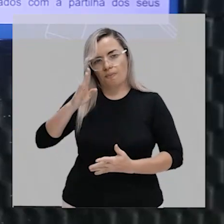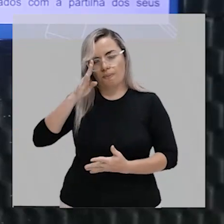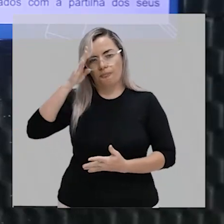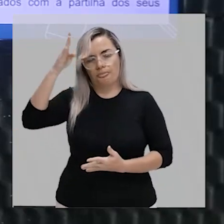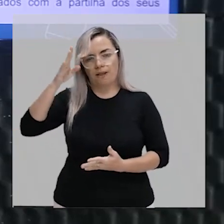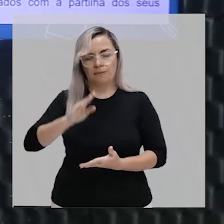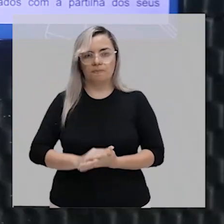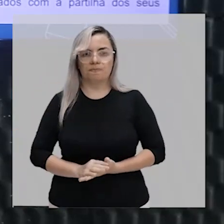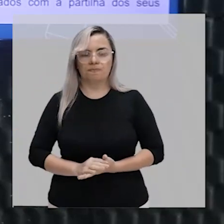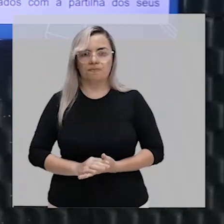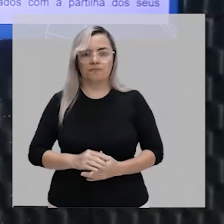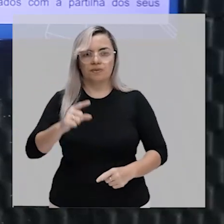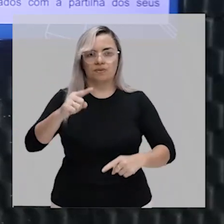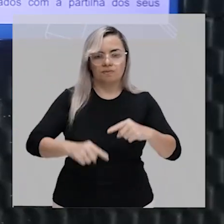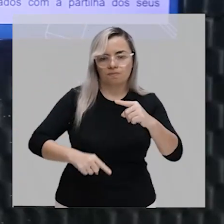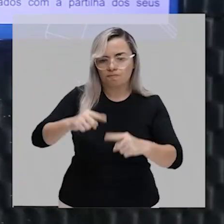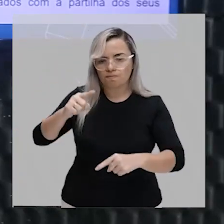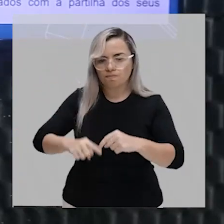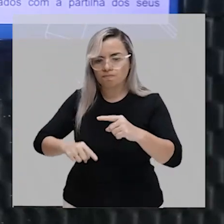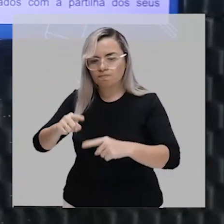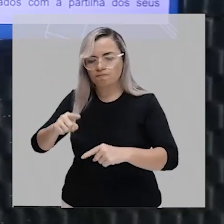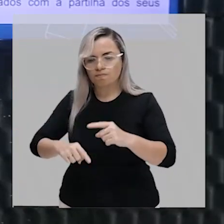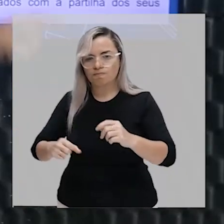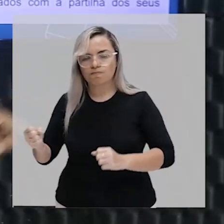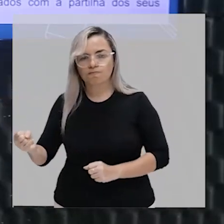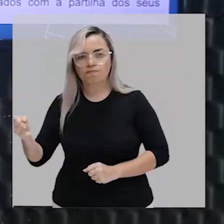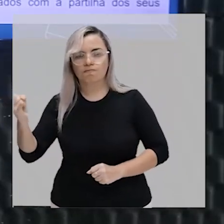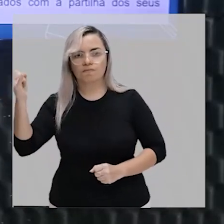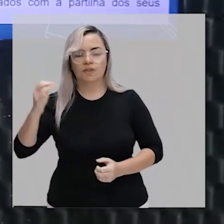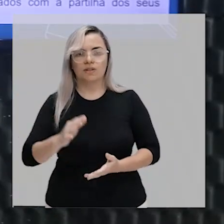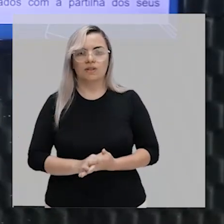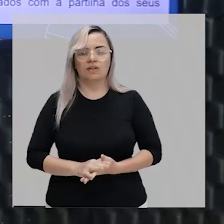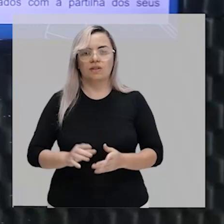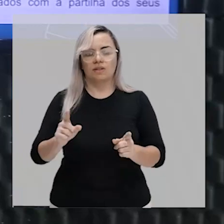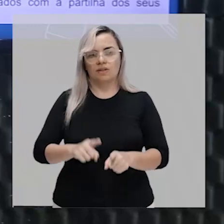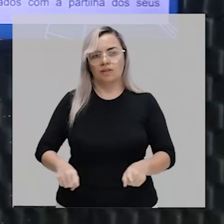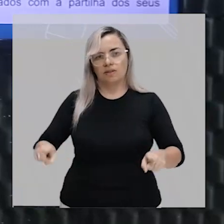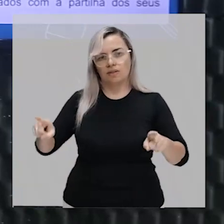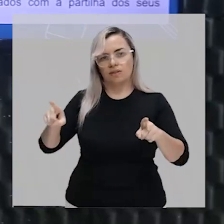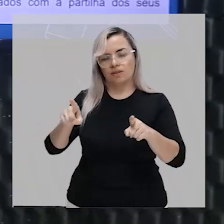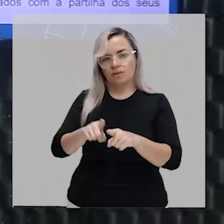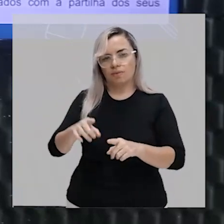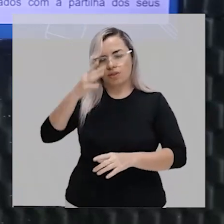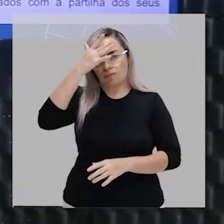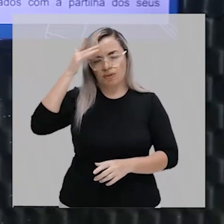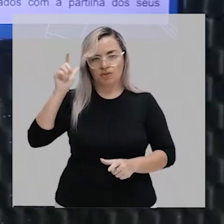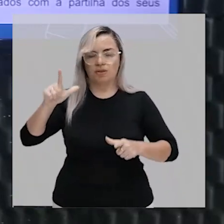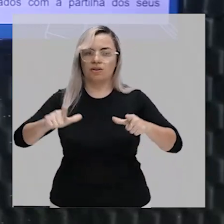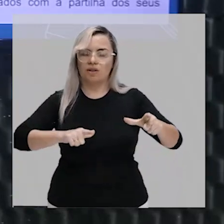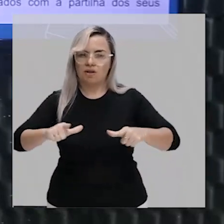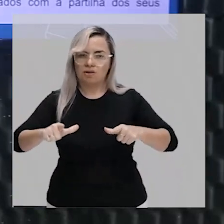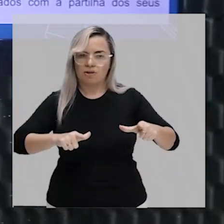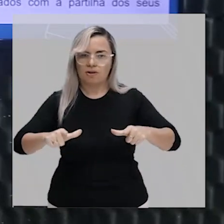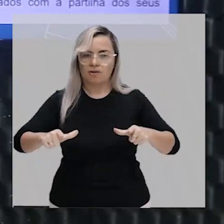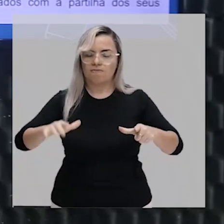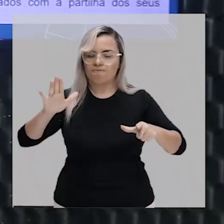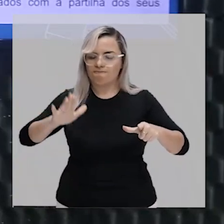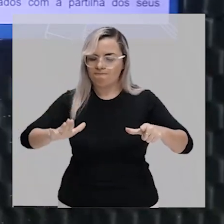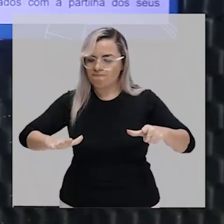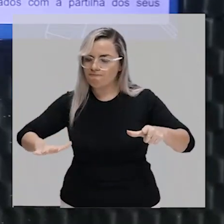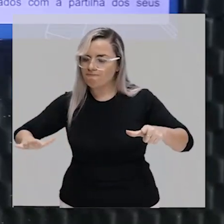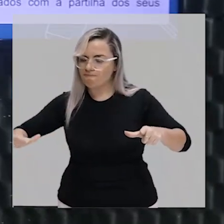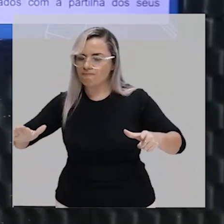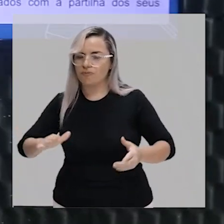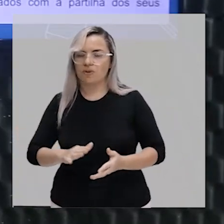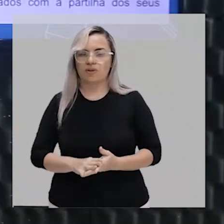principalmente dos seus recursos naturais e até mesmo de mão de obra barata. Uma forma de garantir a partilha, principalmente